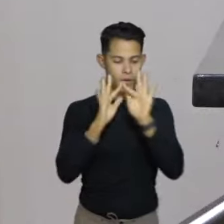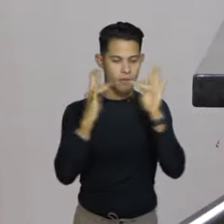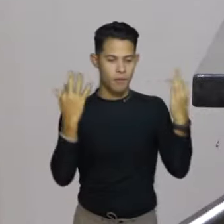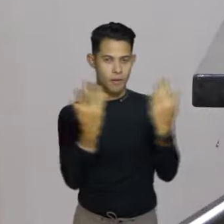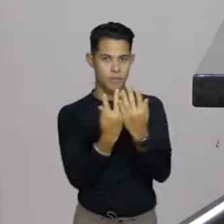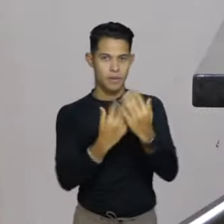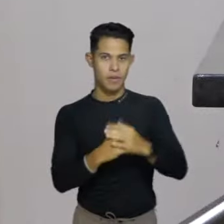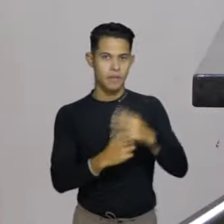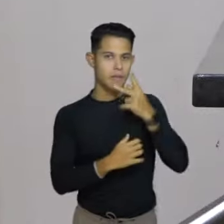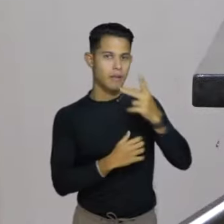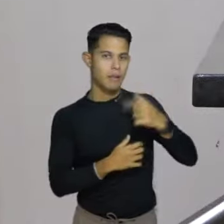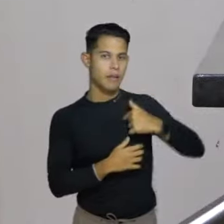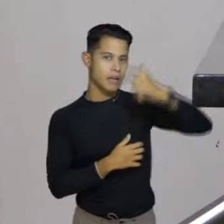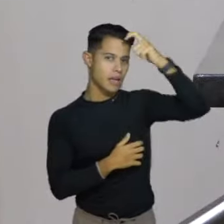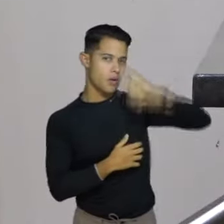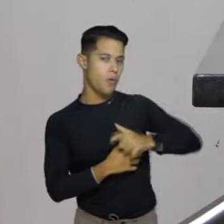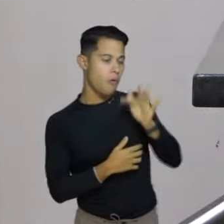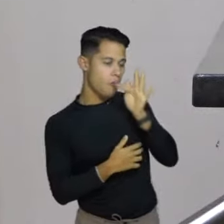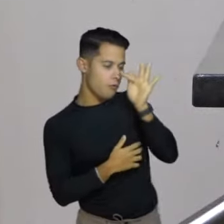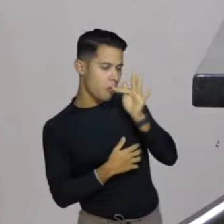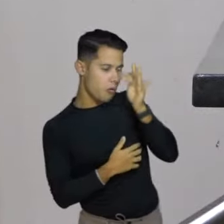frouxo ou de covarde